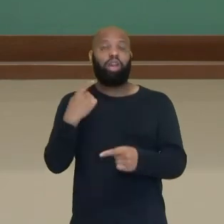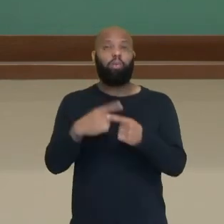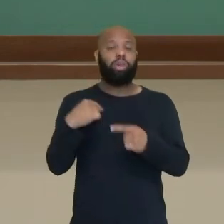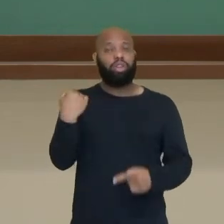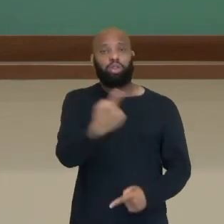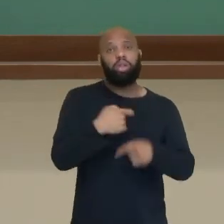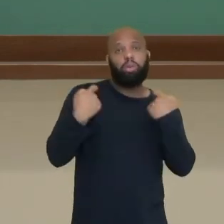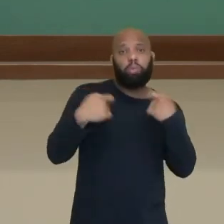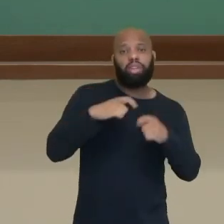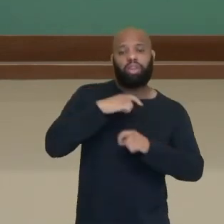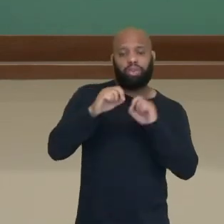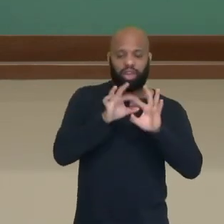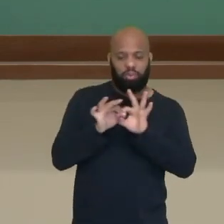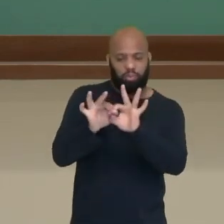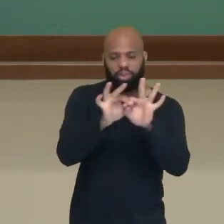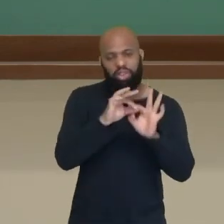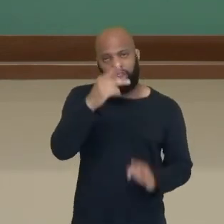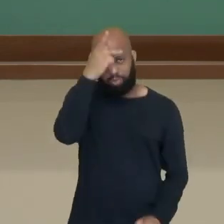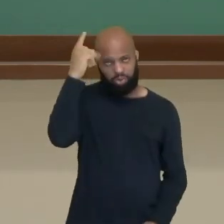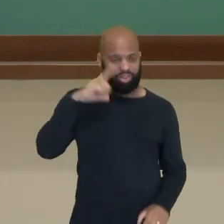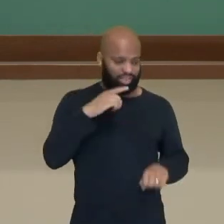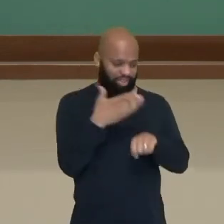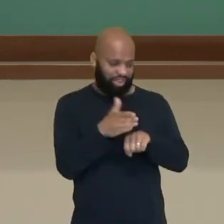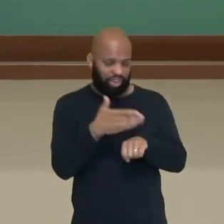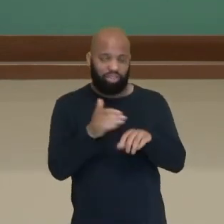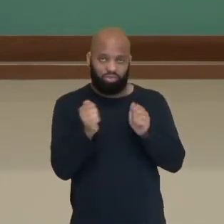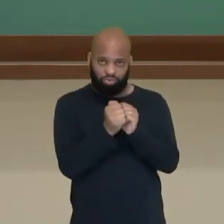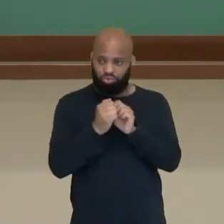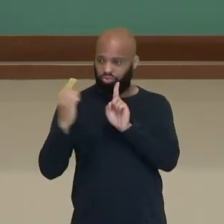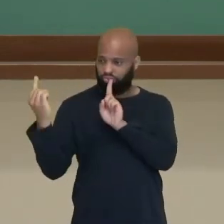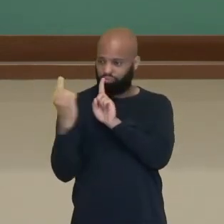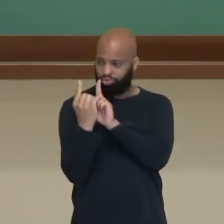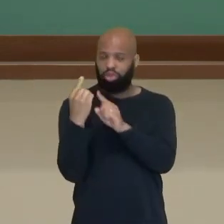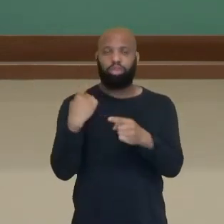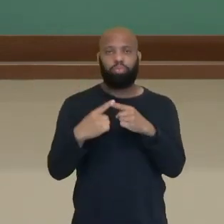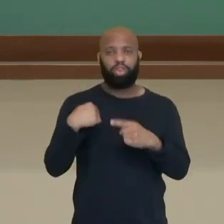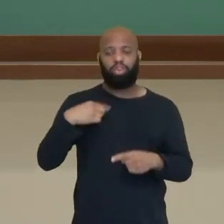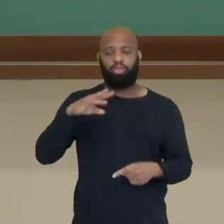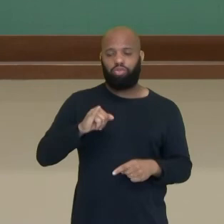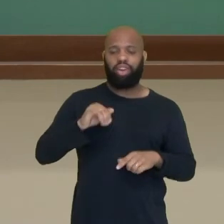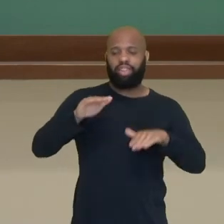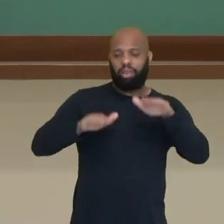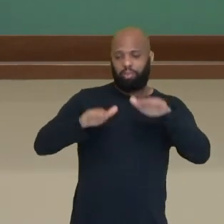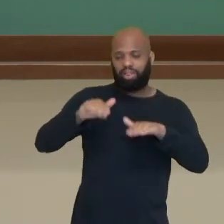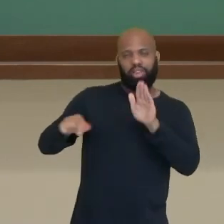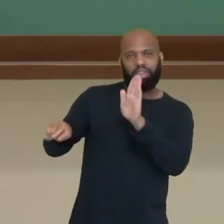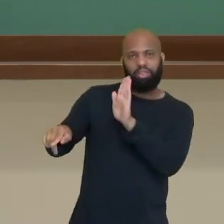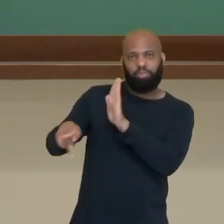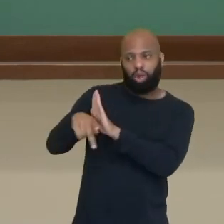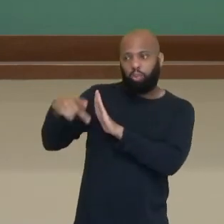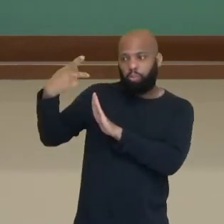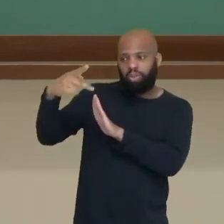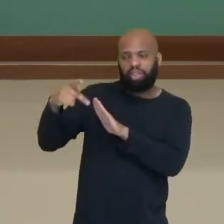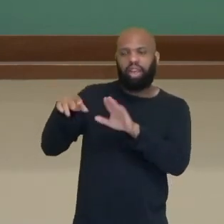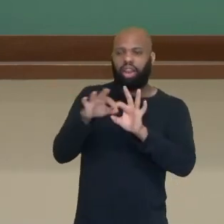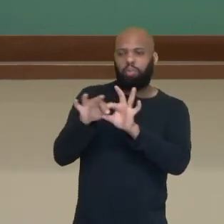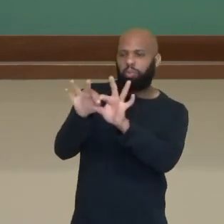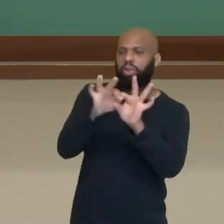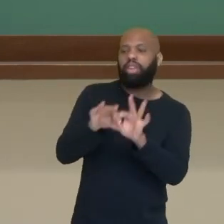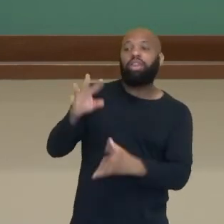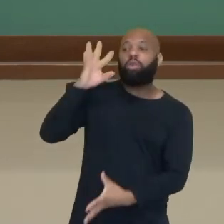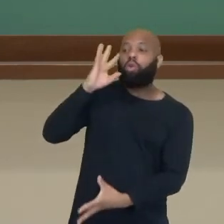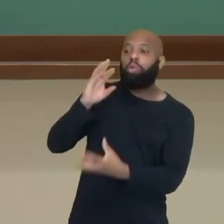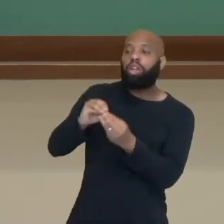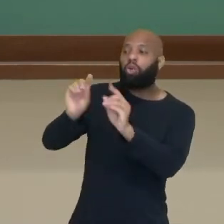harmonia, seja com a pessoa que está treinando com a gente, porque eu vou depender dessa harmonia, entender o gesto ofensivo que ele vai